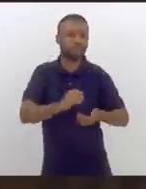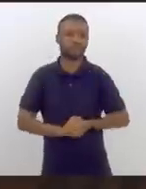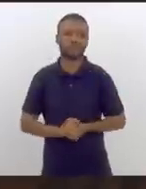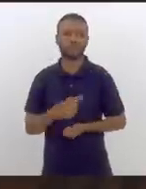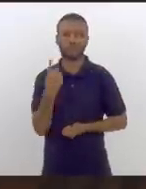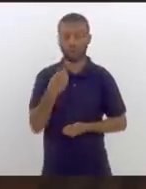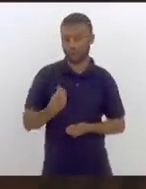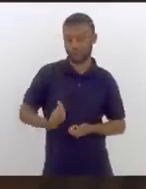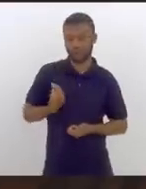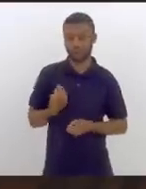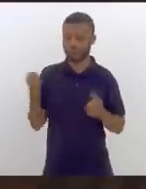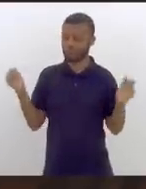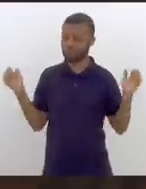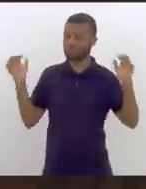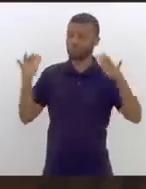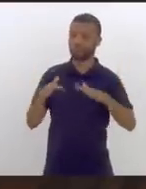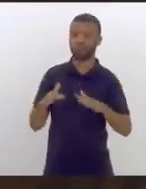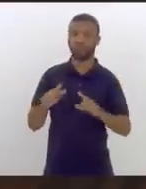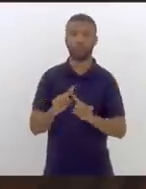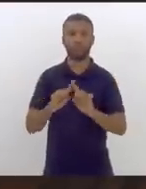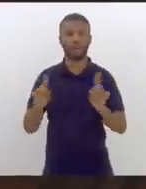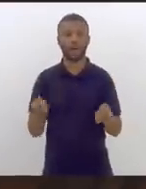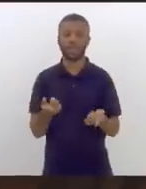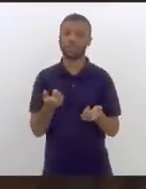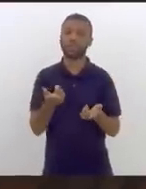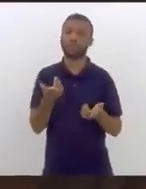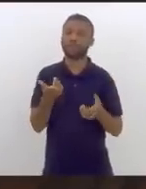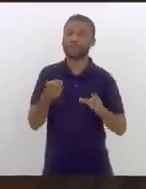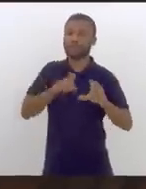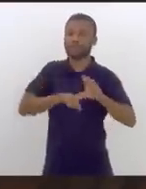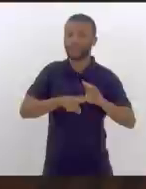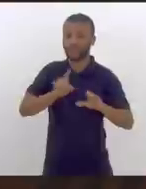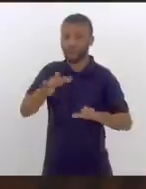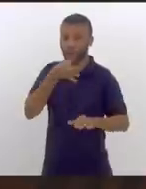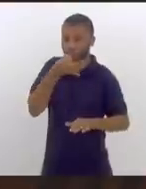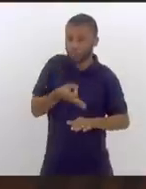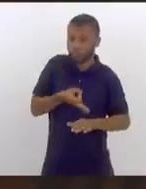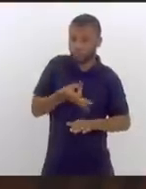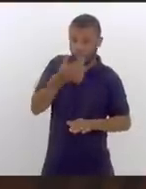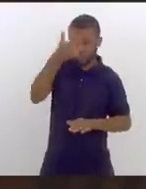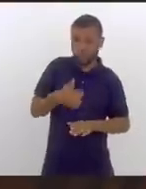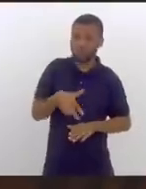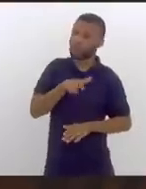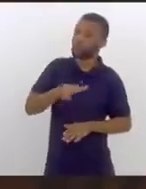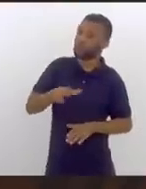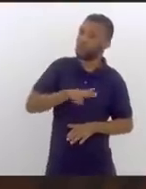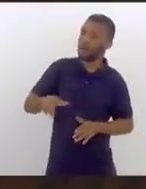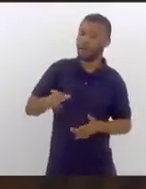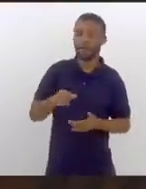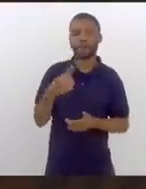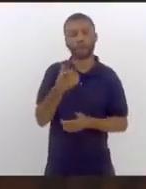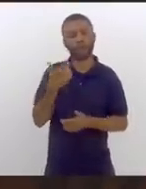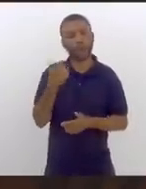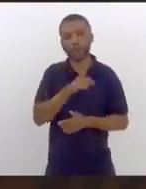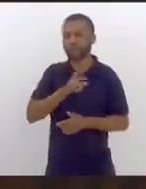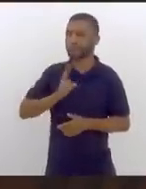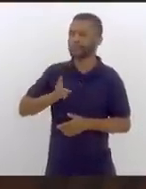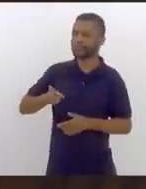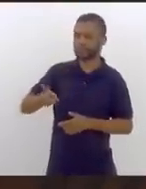estarmos aqui mas não tive Não dependia apenas do deputado estadual Marcelo Dino para que desse continuidade